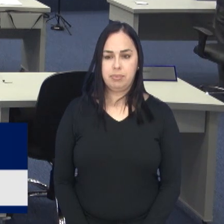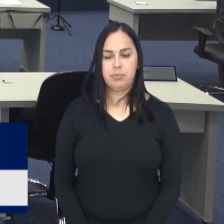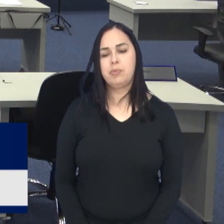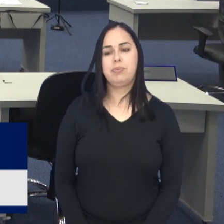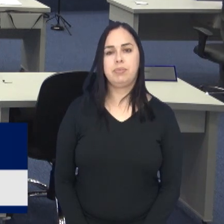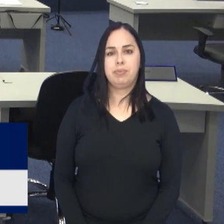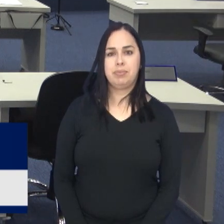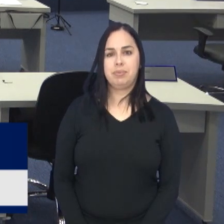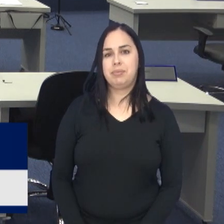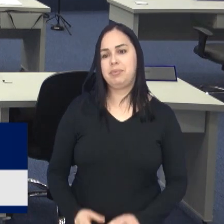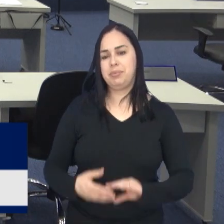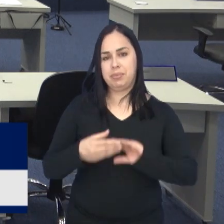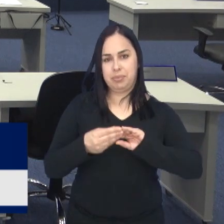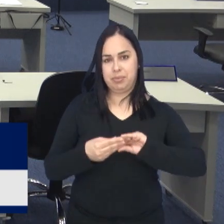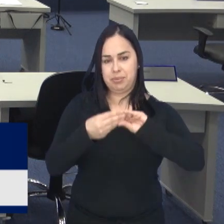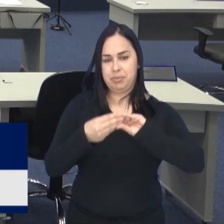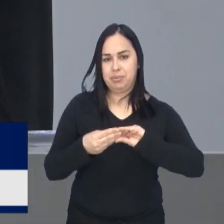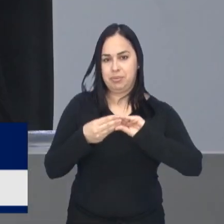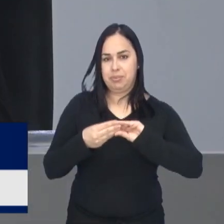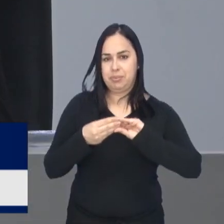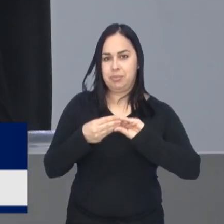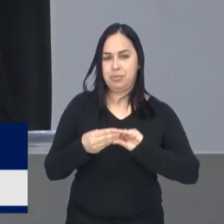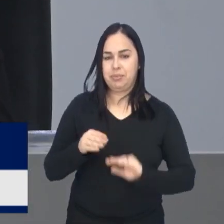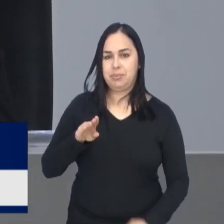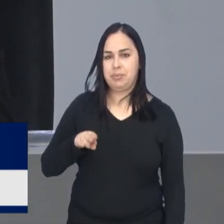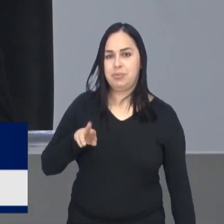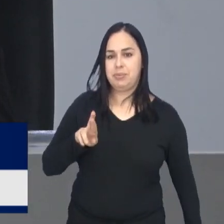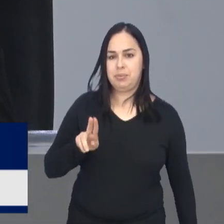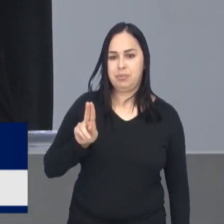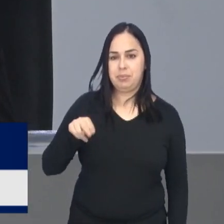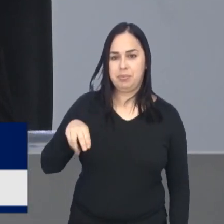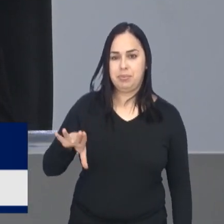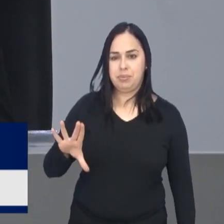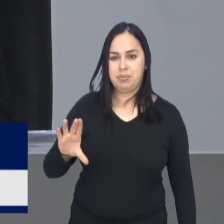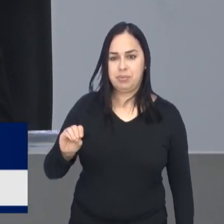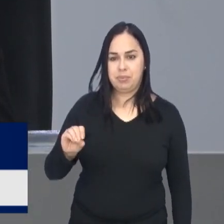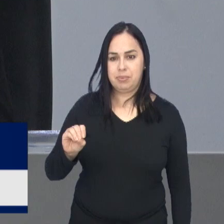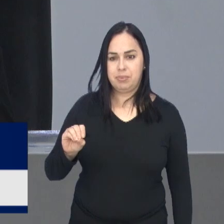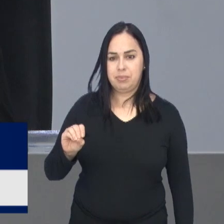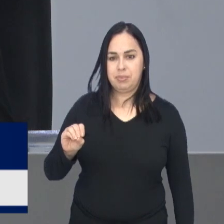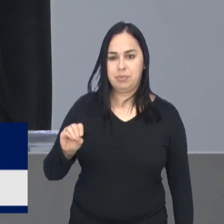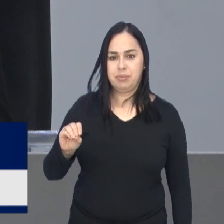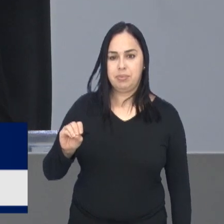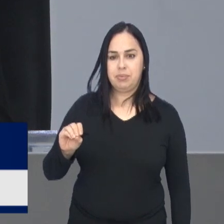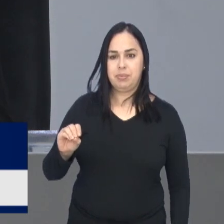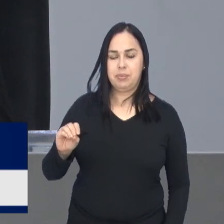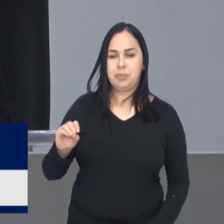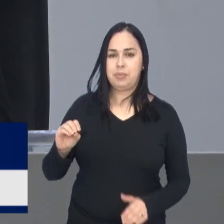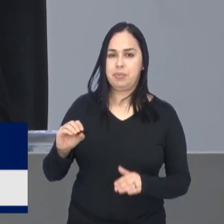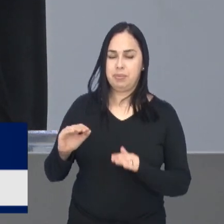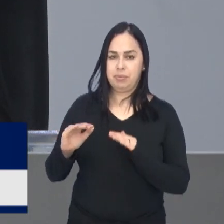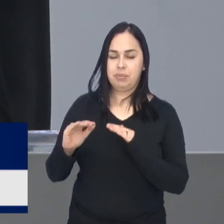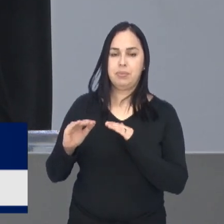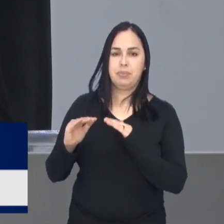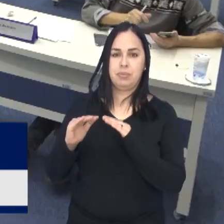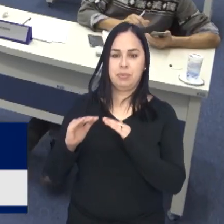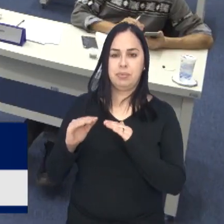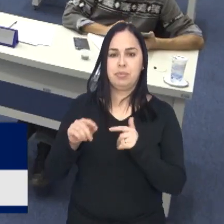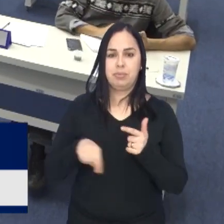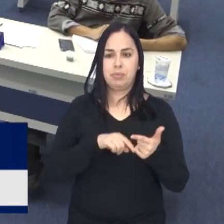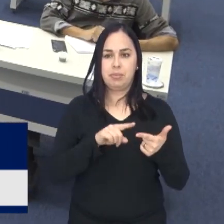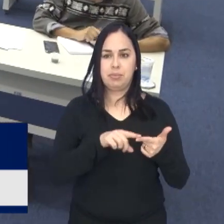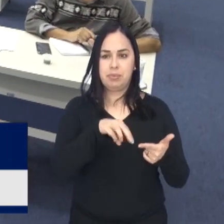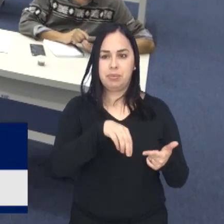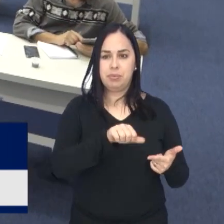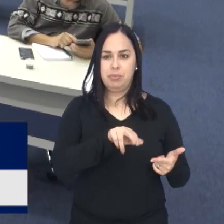Quero cumprimentar, agradecer a presença aqui do Bruno Santos, lá da Casa do Jorge, e o Maurício